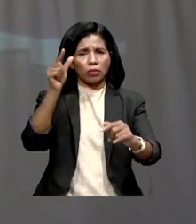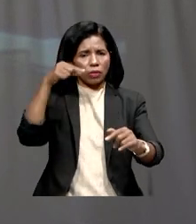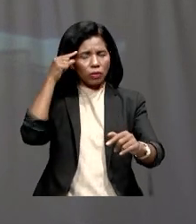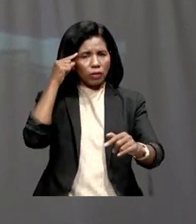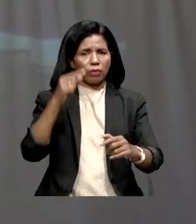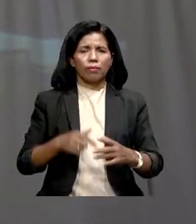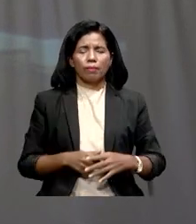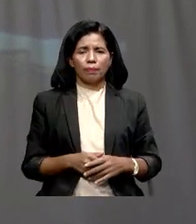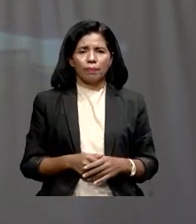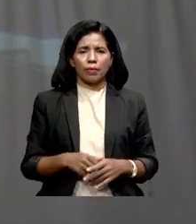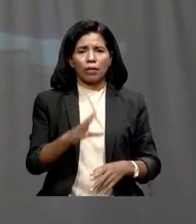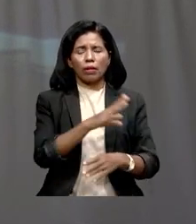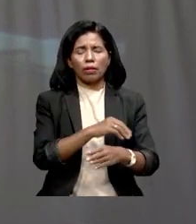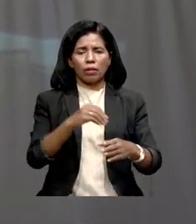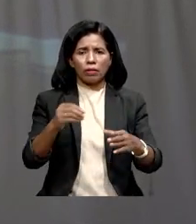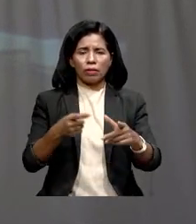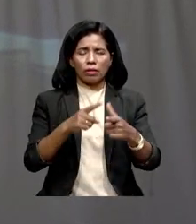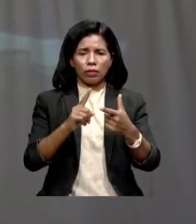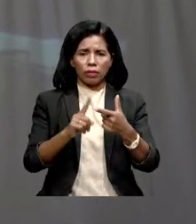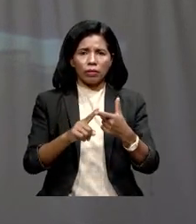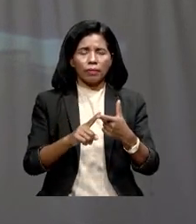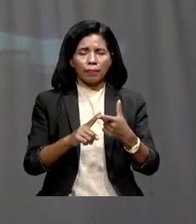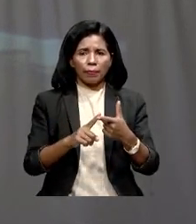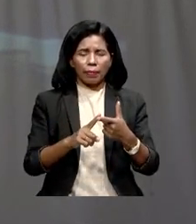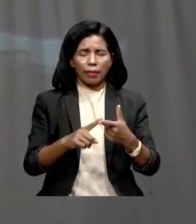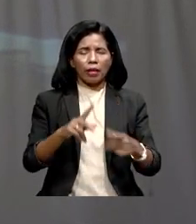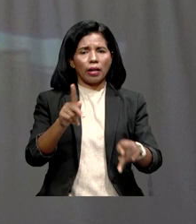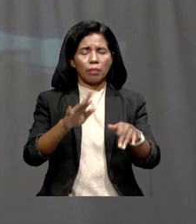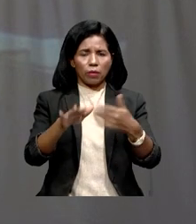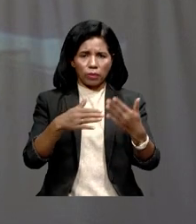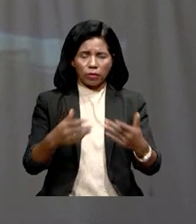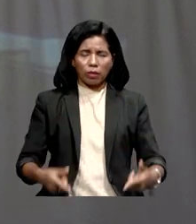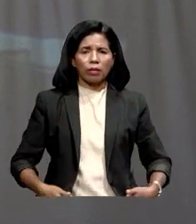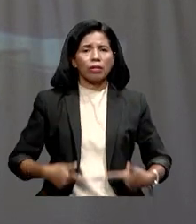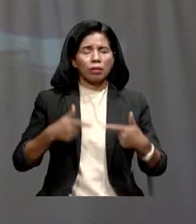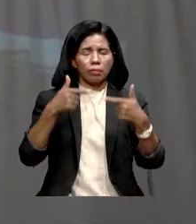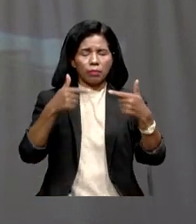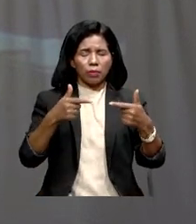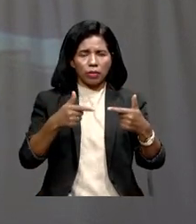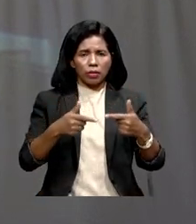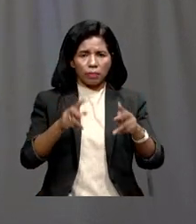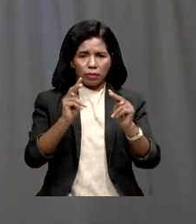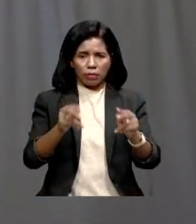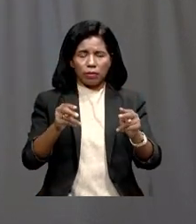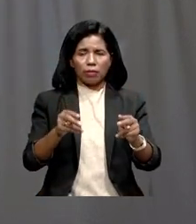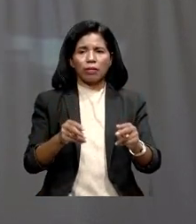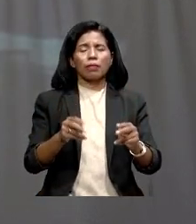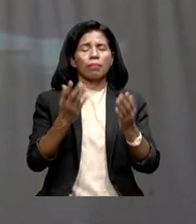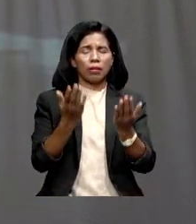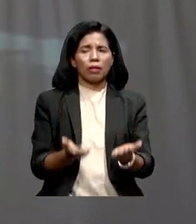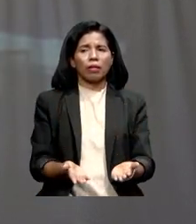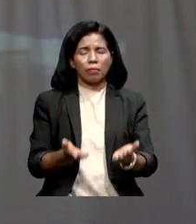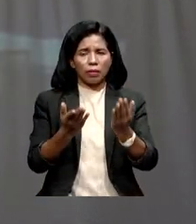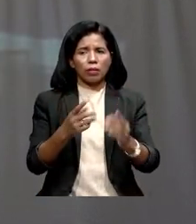governo para ser o resto Moris, o resto vida né, pela Caman, mas